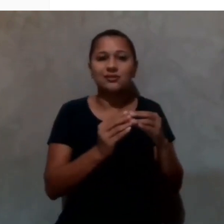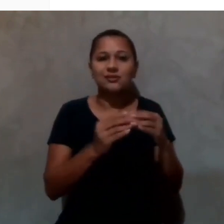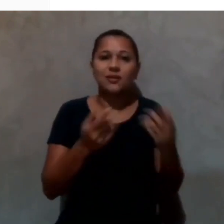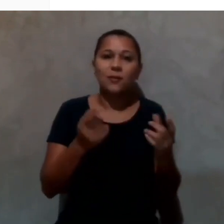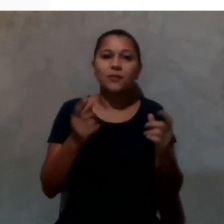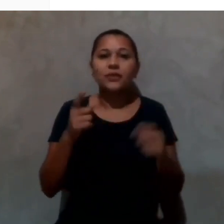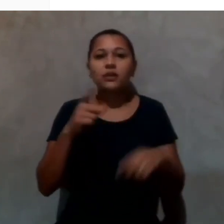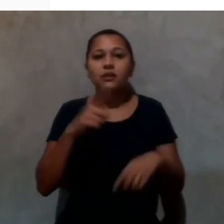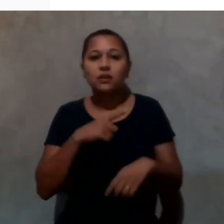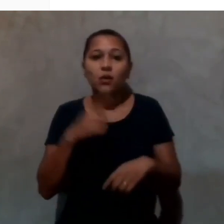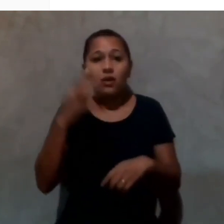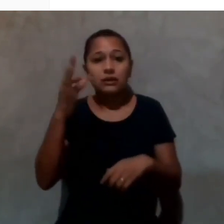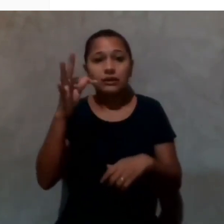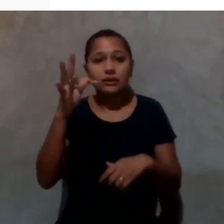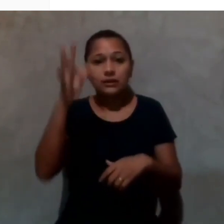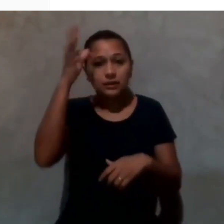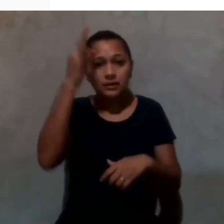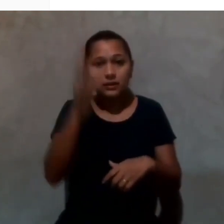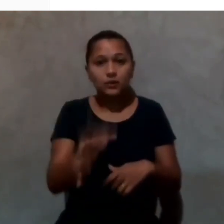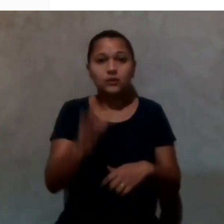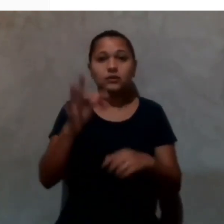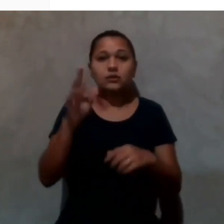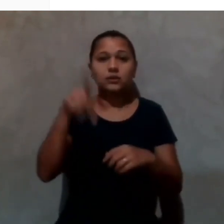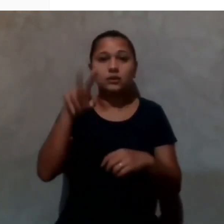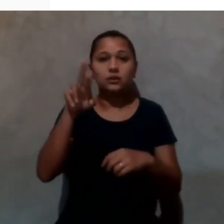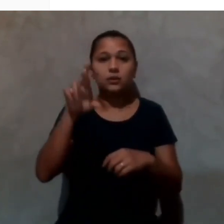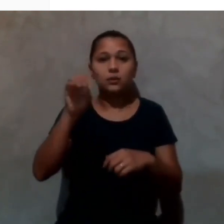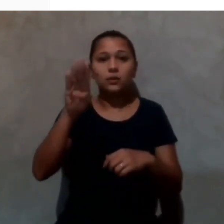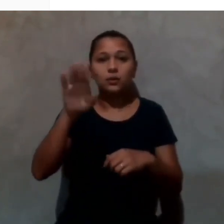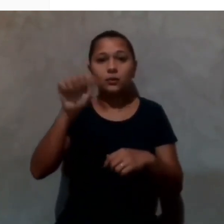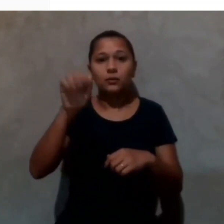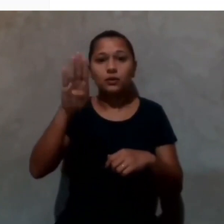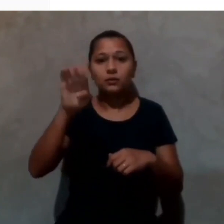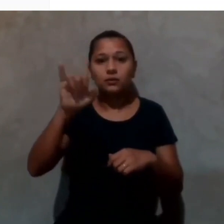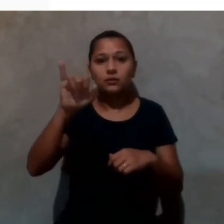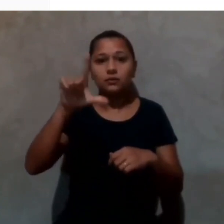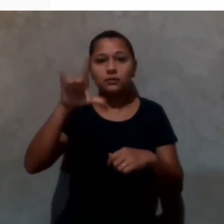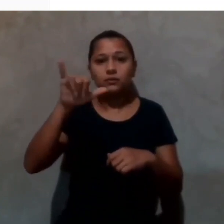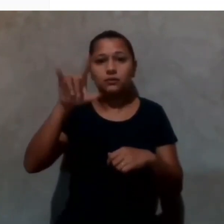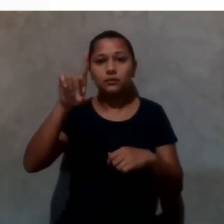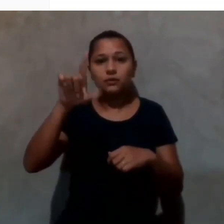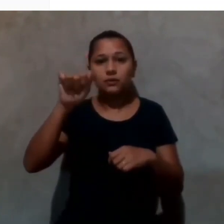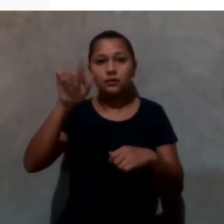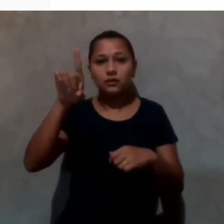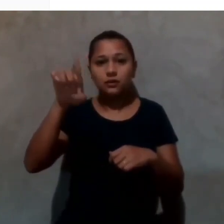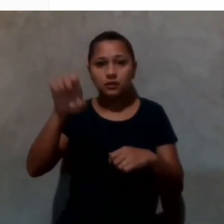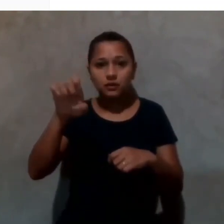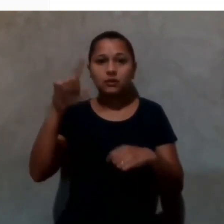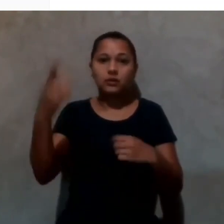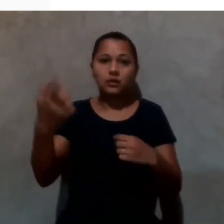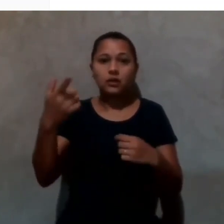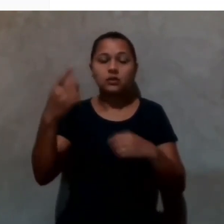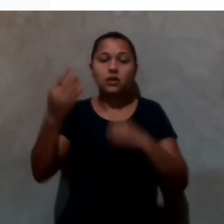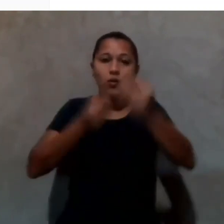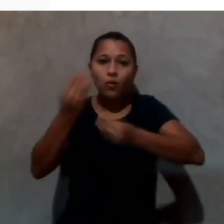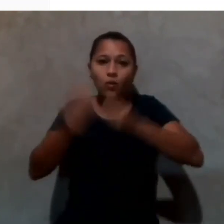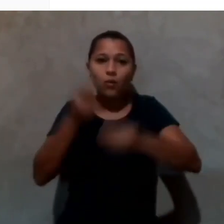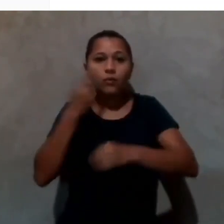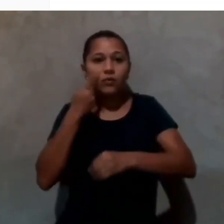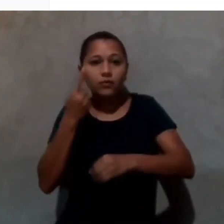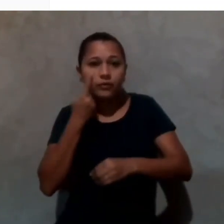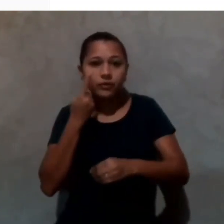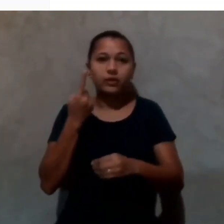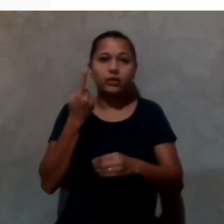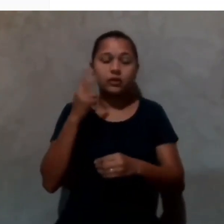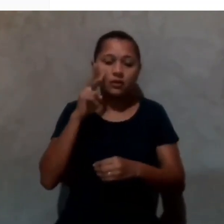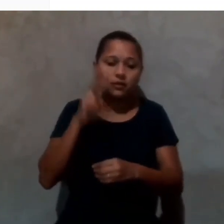O resultado é o evento e o conjunto dos resultados possíveis é o espaço amostral. Então, quando se quer calcular